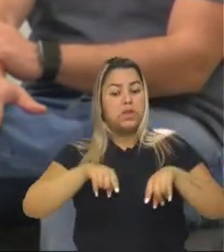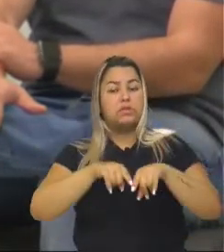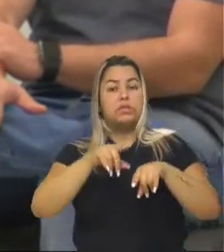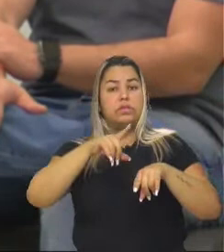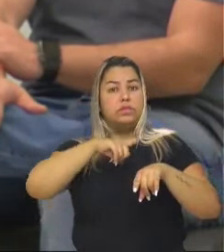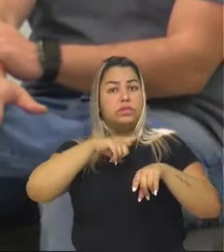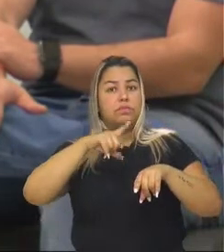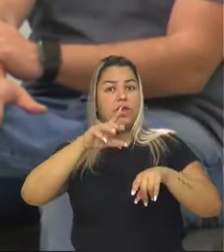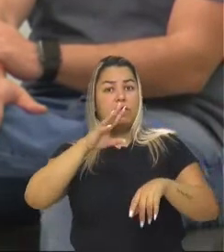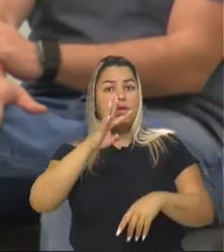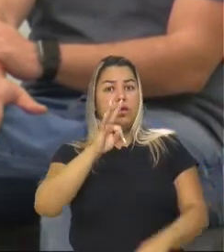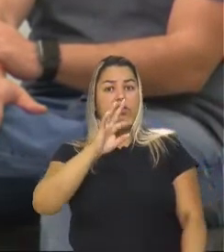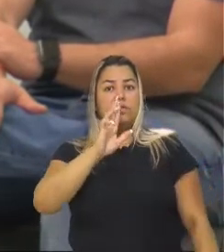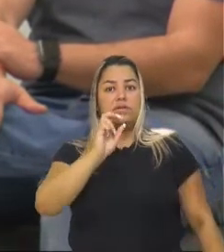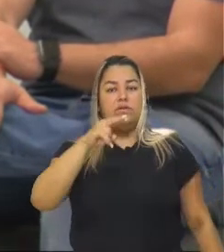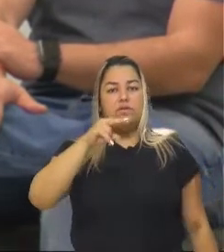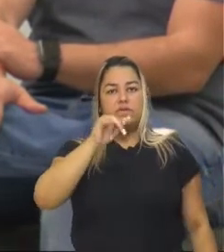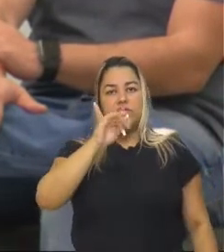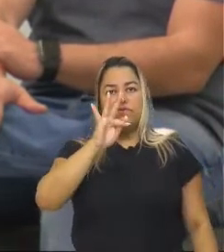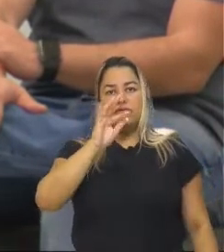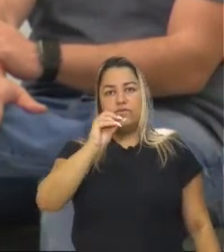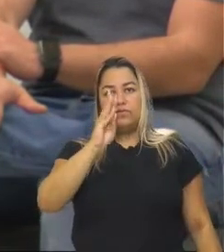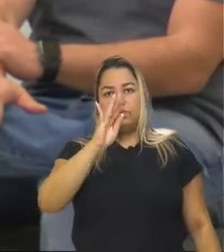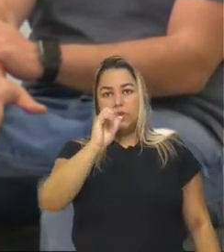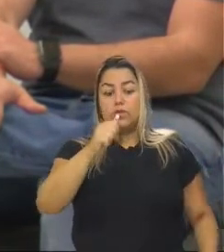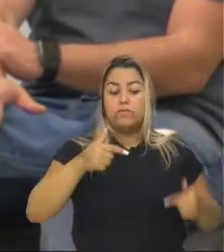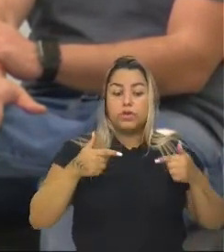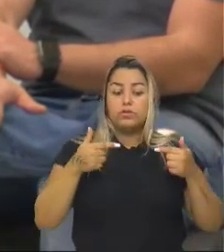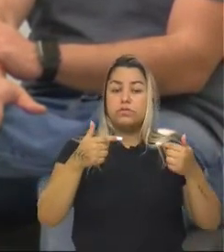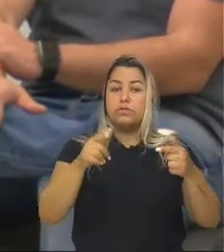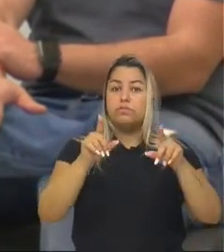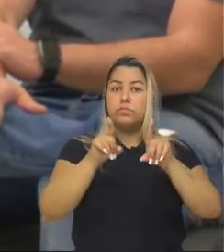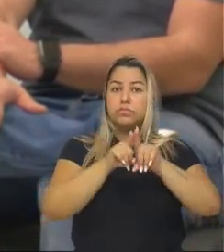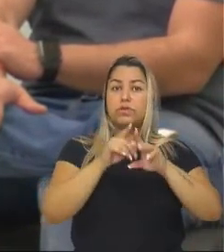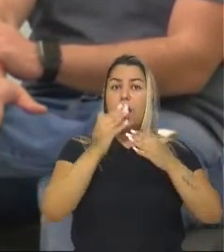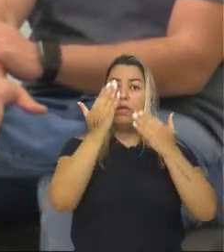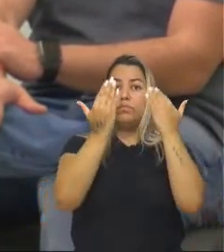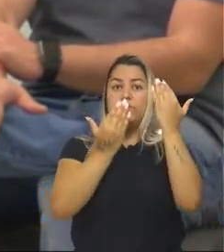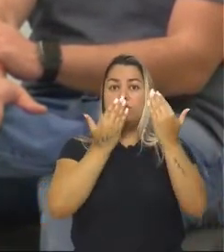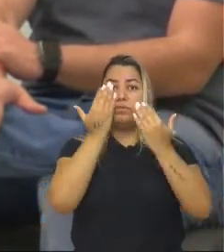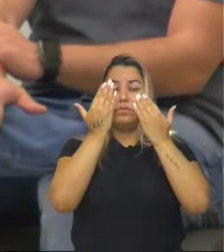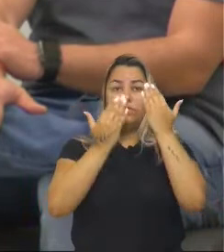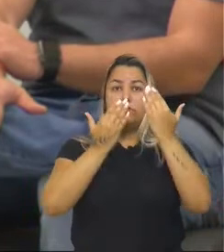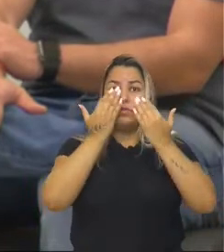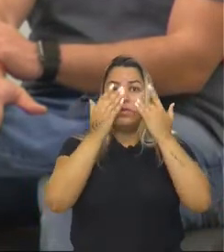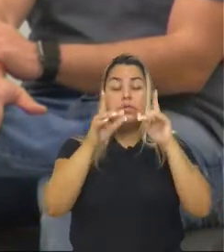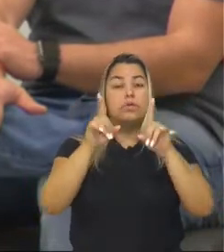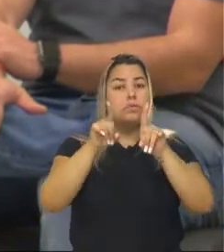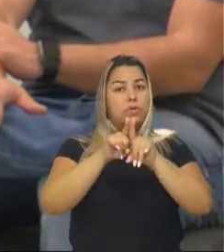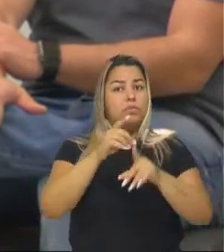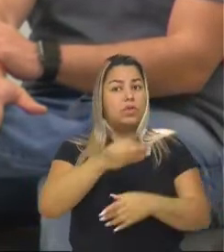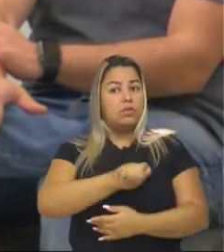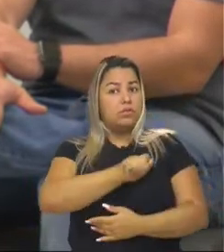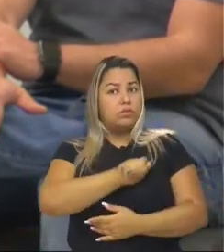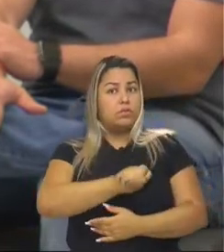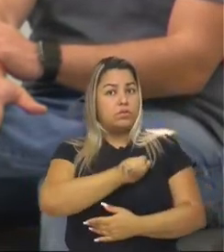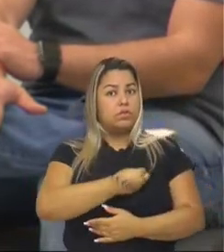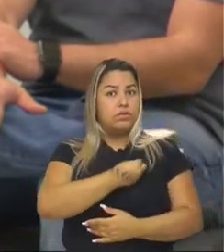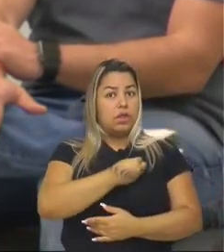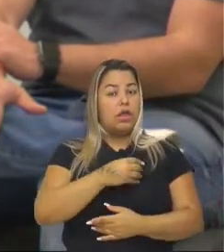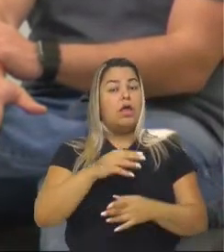a transfobia precisa ser enfrentada no exercício profissional da psicologia, de que as vivências trans não